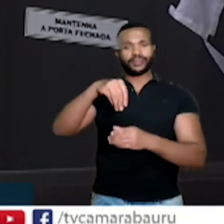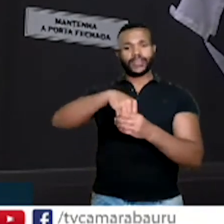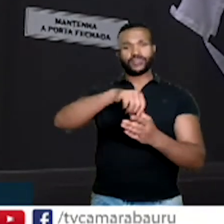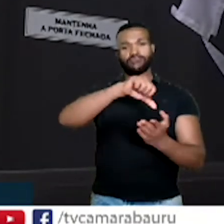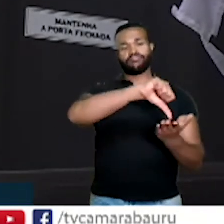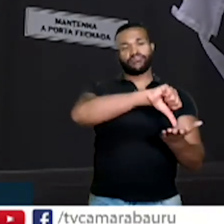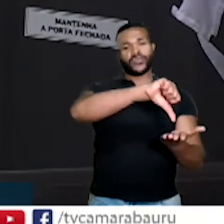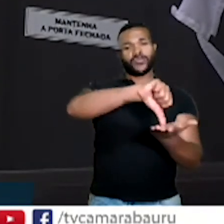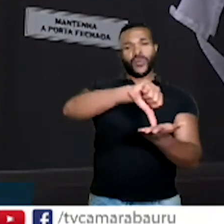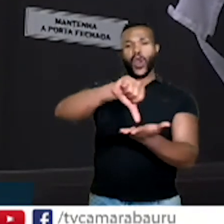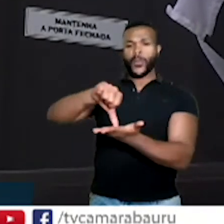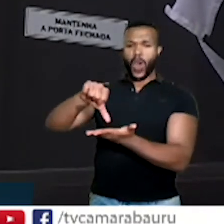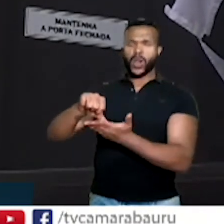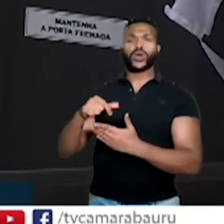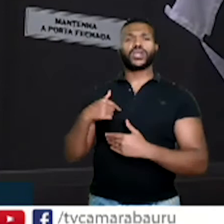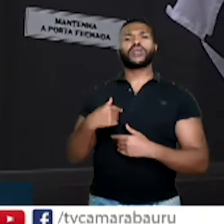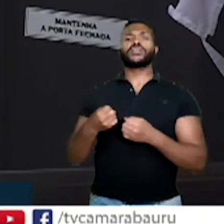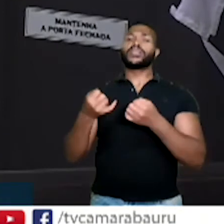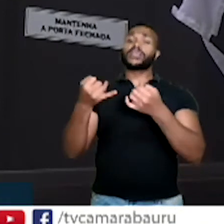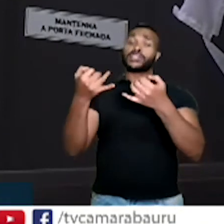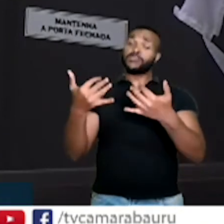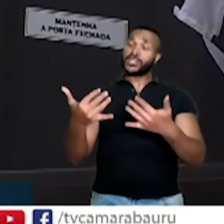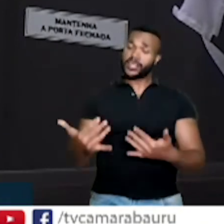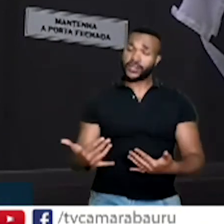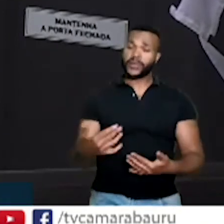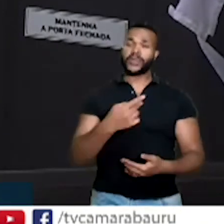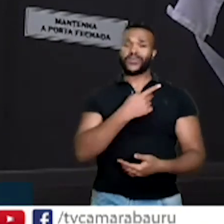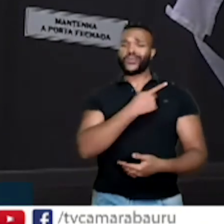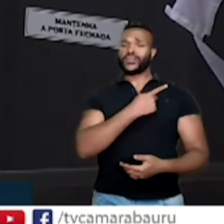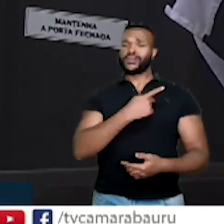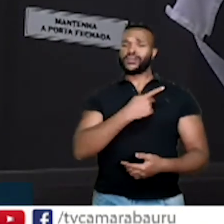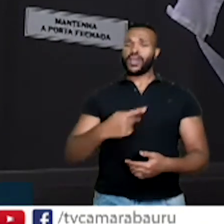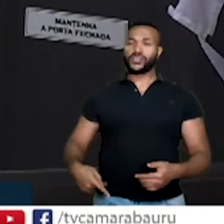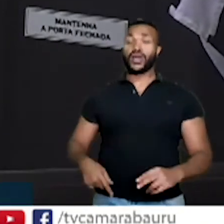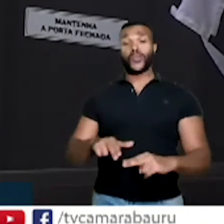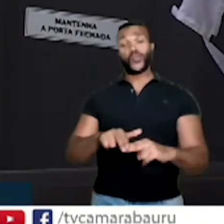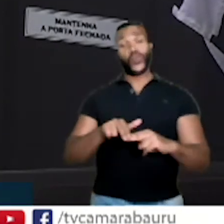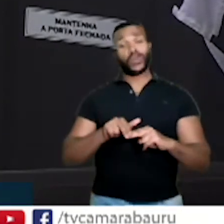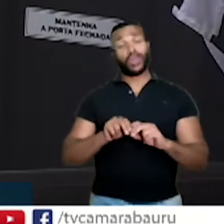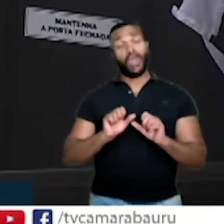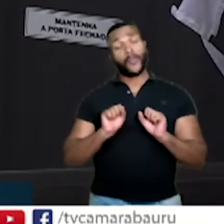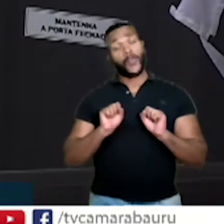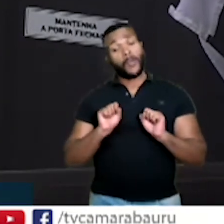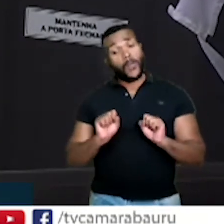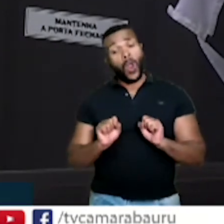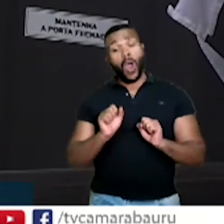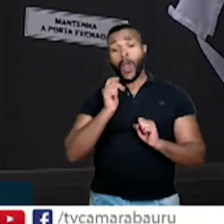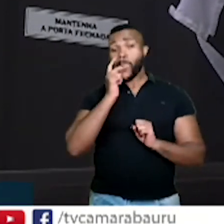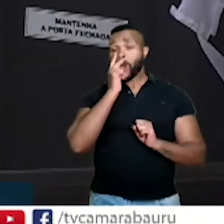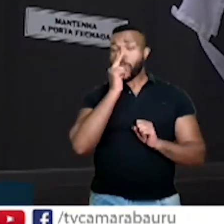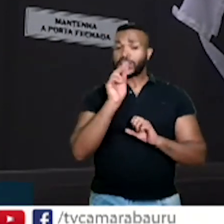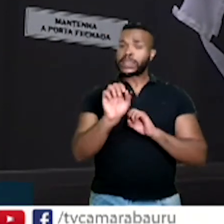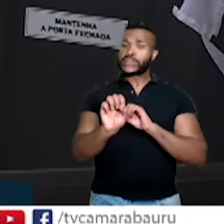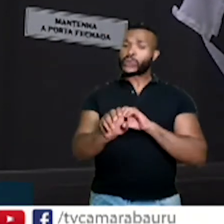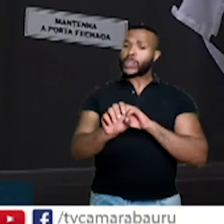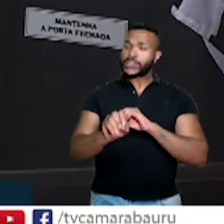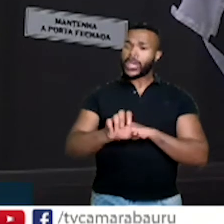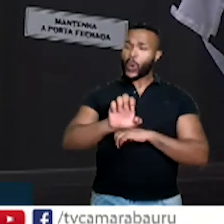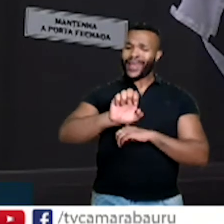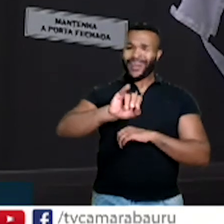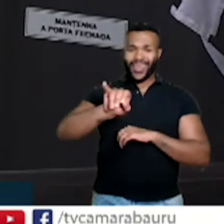E digo isso, presidente, porque pode parecer que educação de jovens e